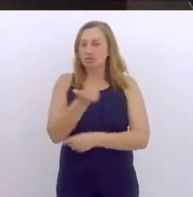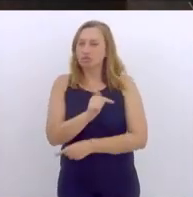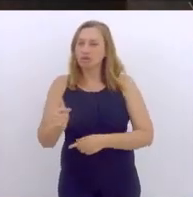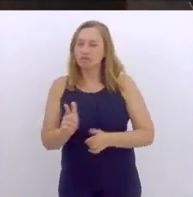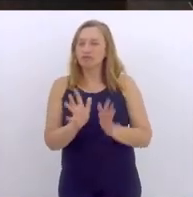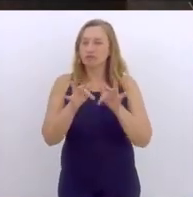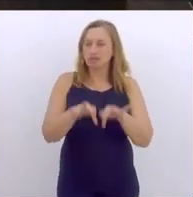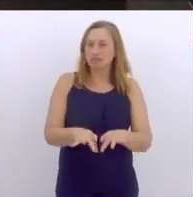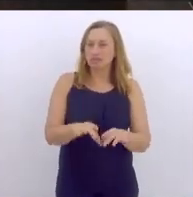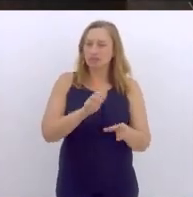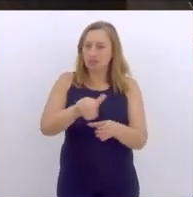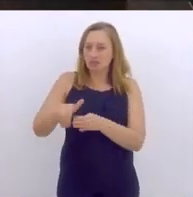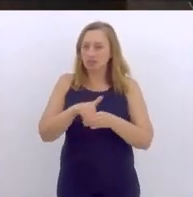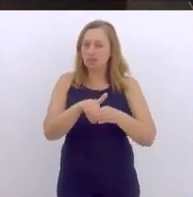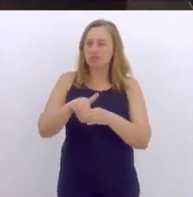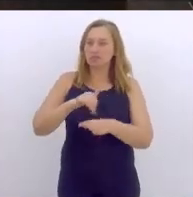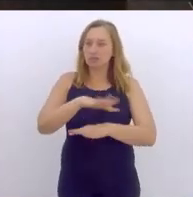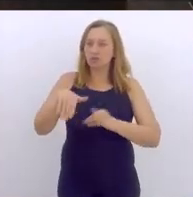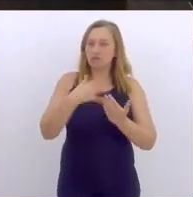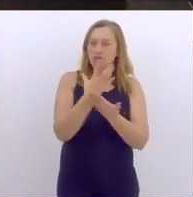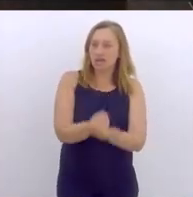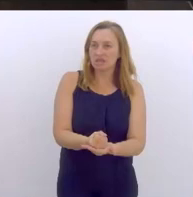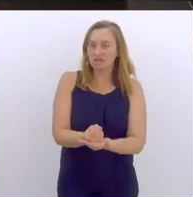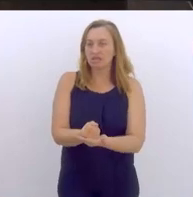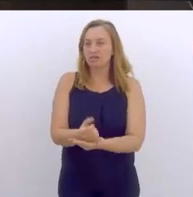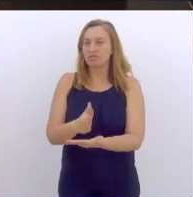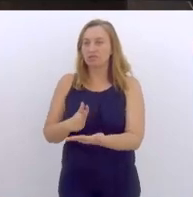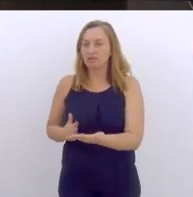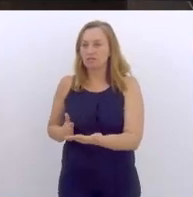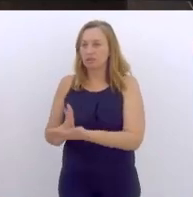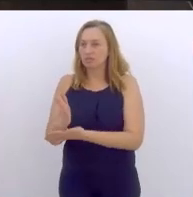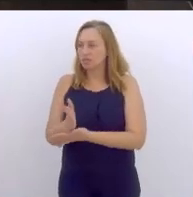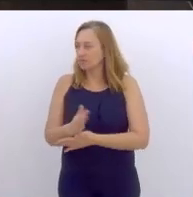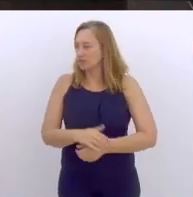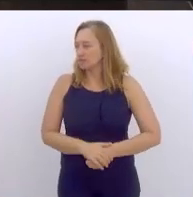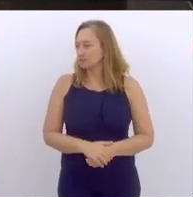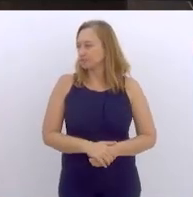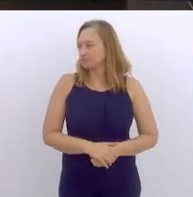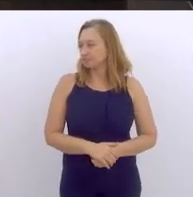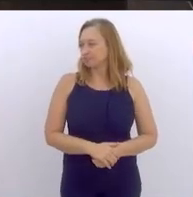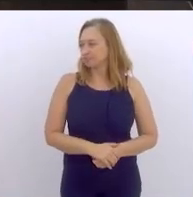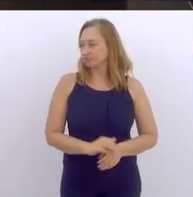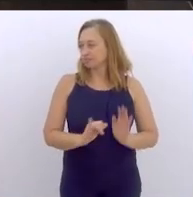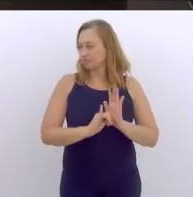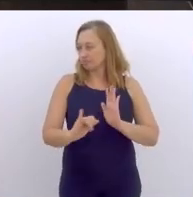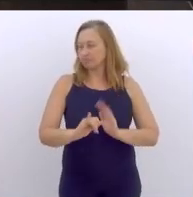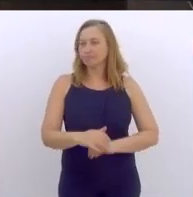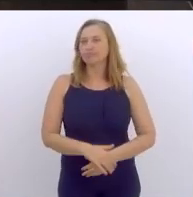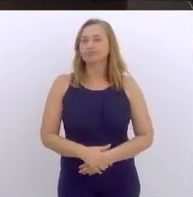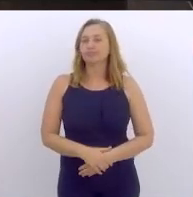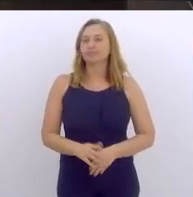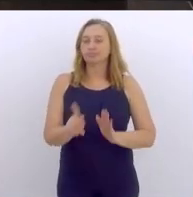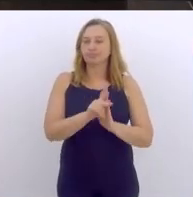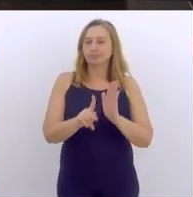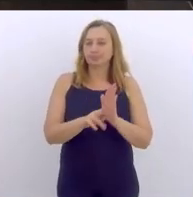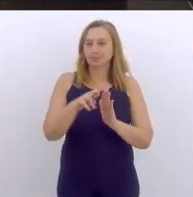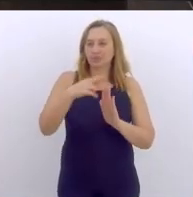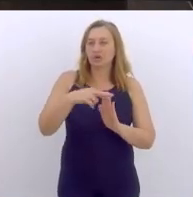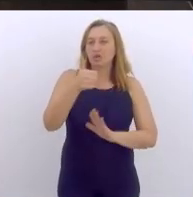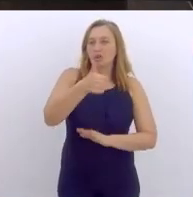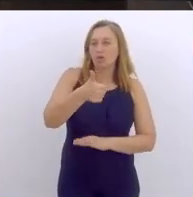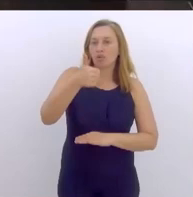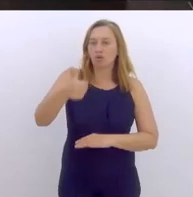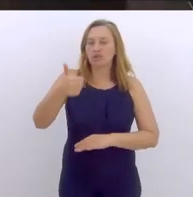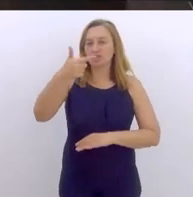discutir, encerrada a discussão, em votação, se os que aprovam permaneçam como estão aprovados, vai à promulgação. Projeto de resolução 1135